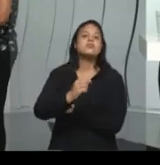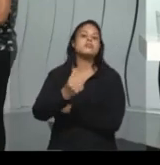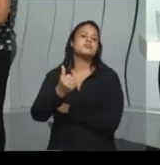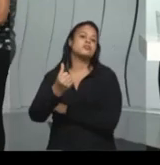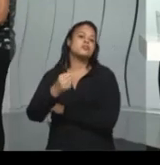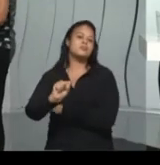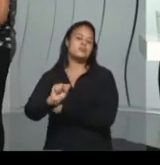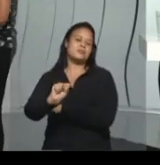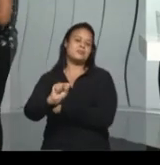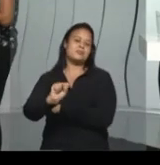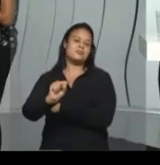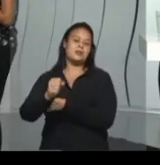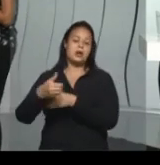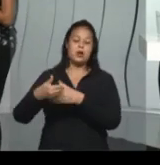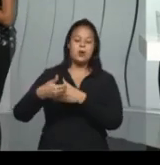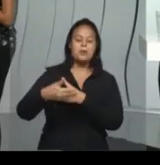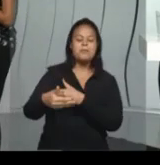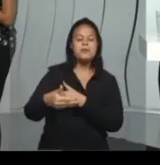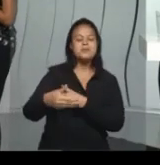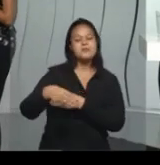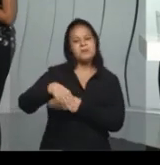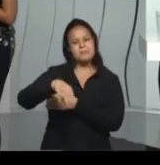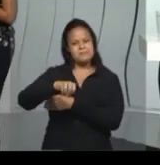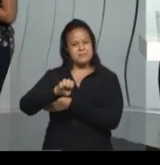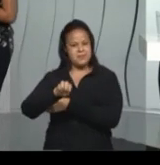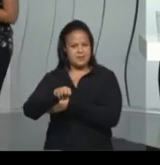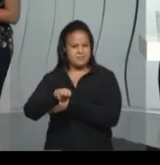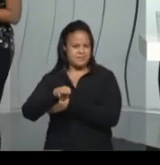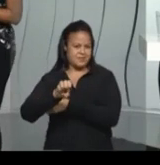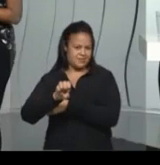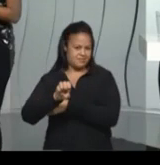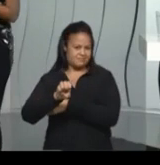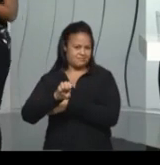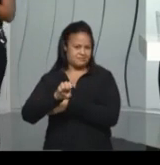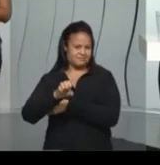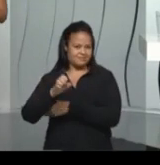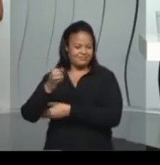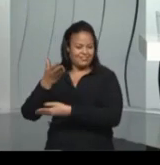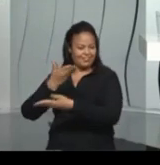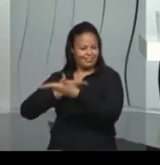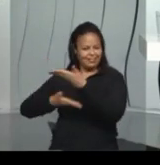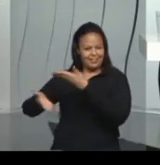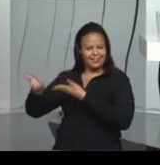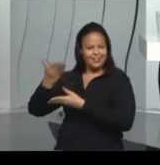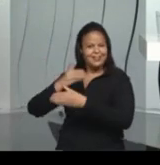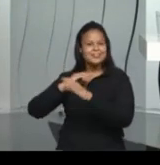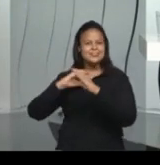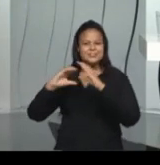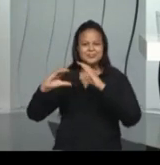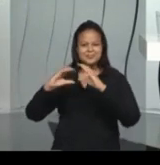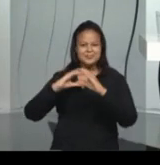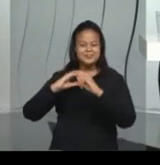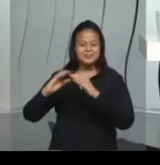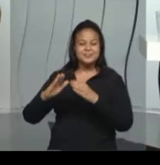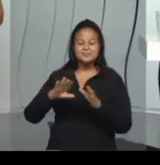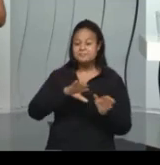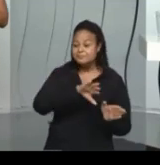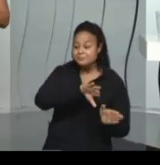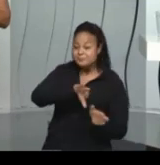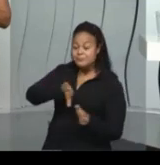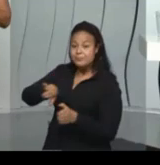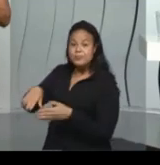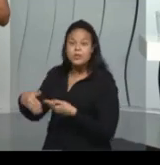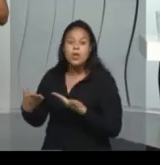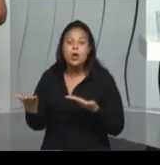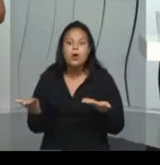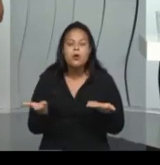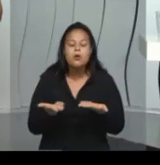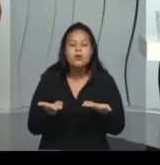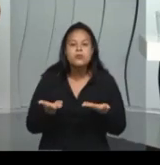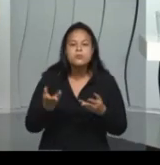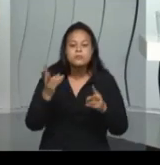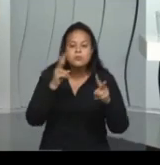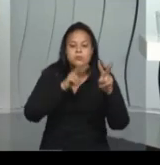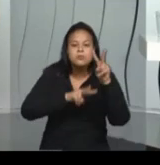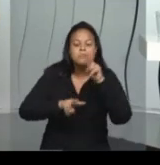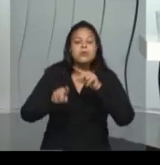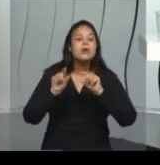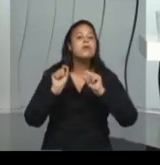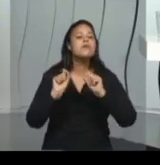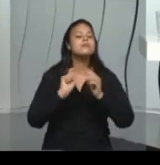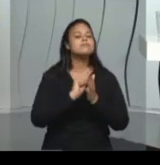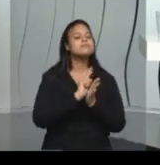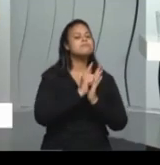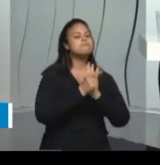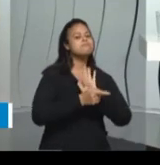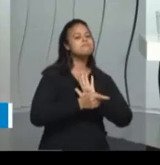intermédio deles. Bom, então, hoje nós vamos ver um gênero, o relato